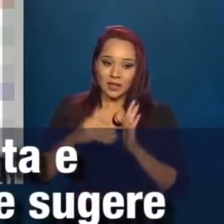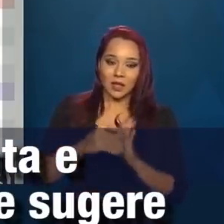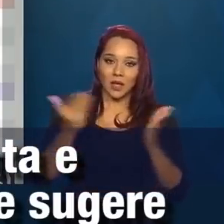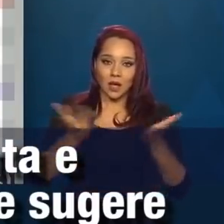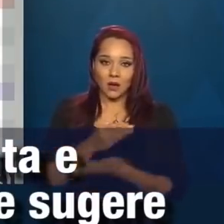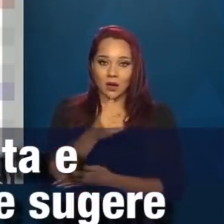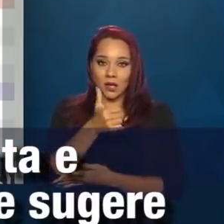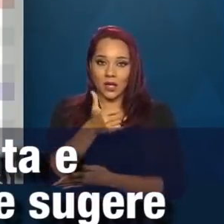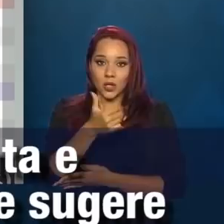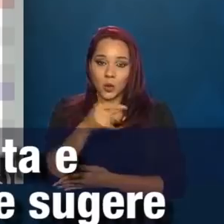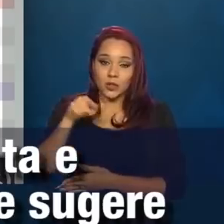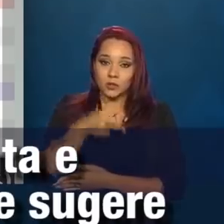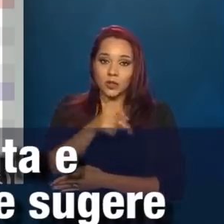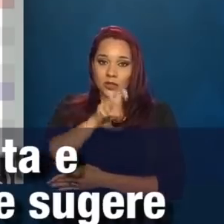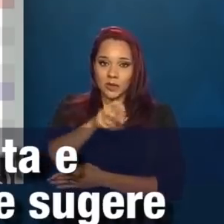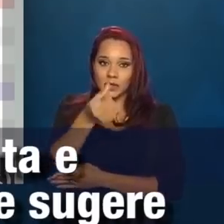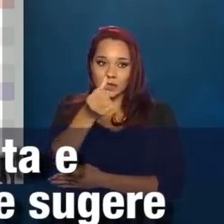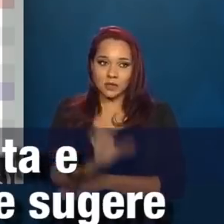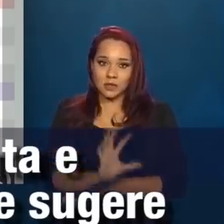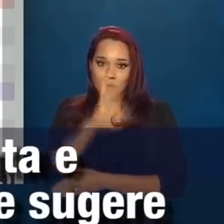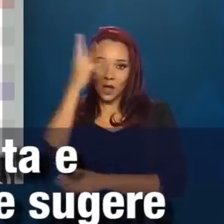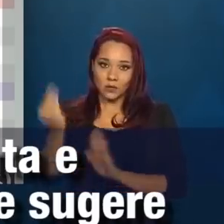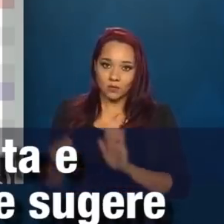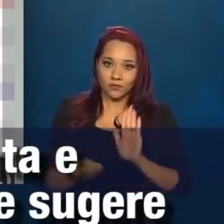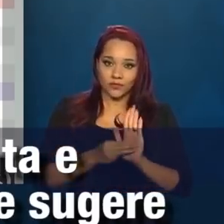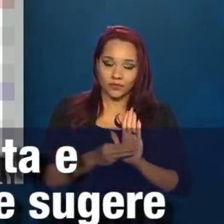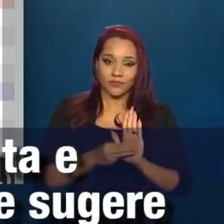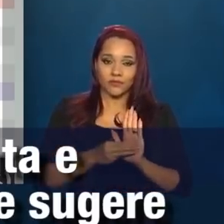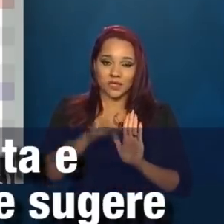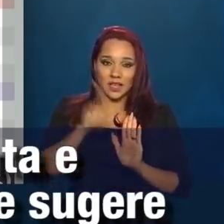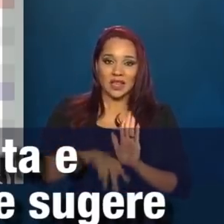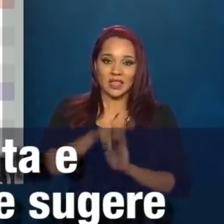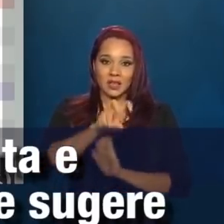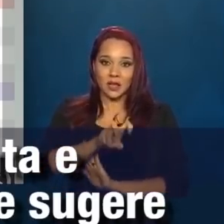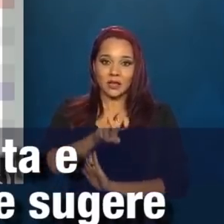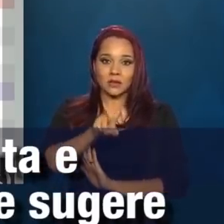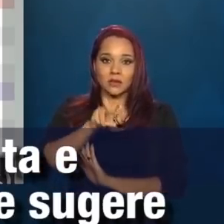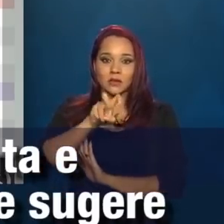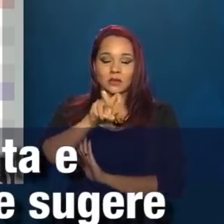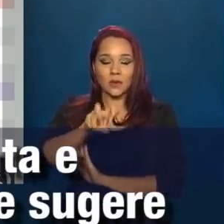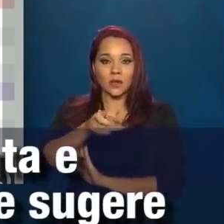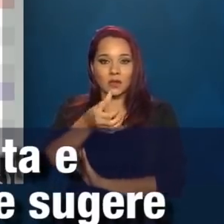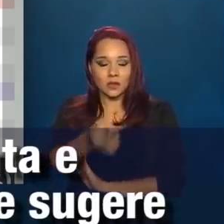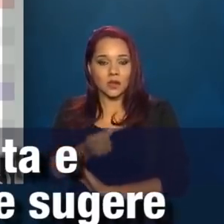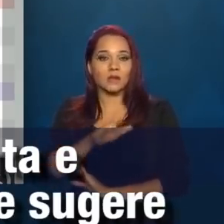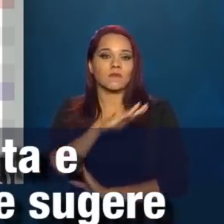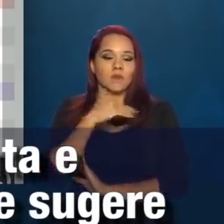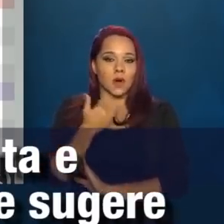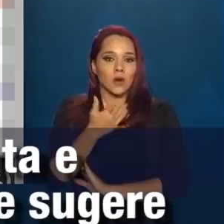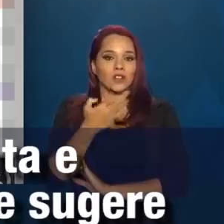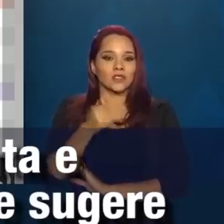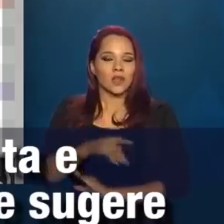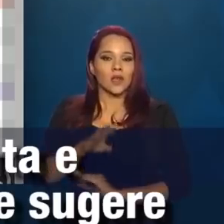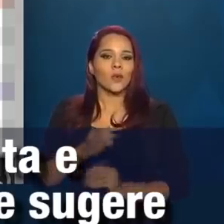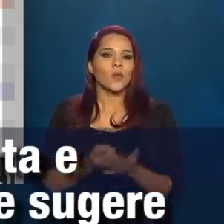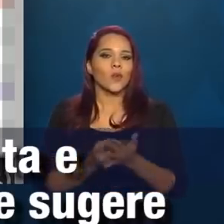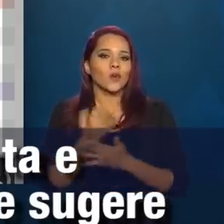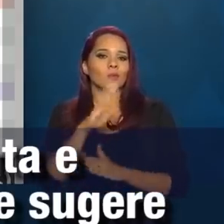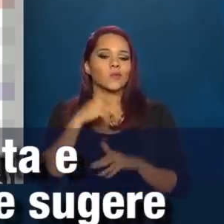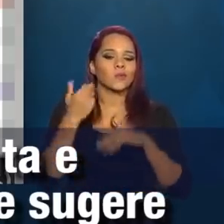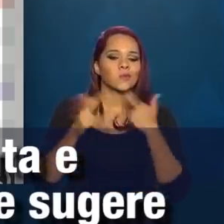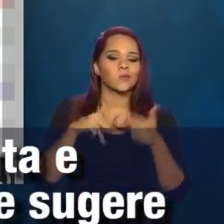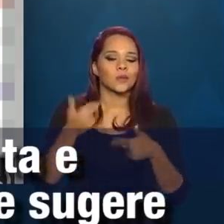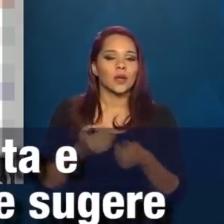momento 12.056 casos registrados, são 553 óbitos e uma letalidade